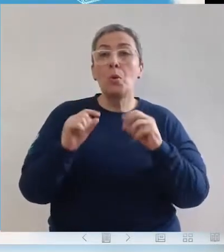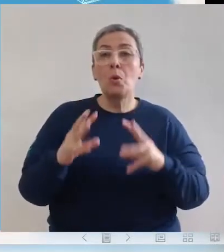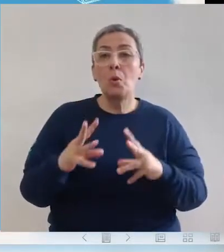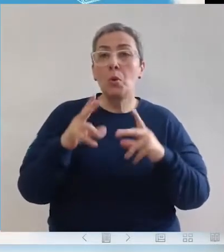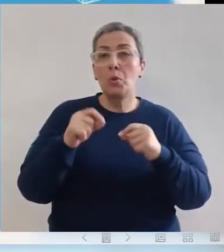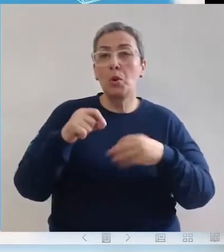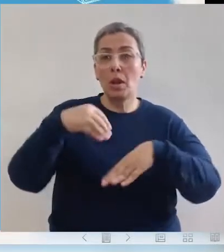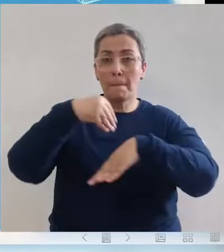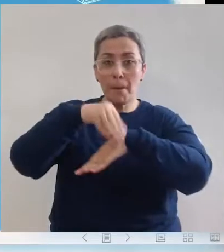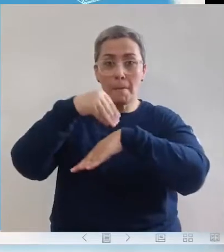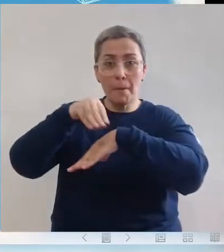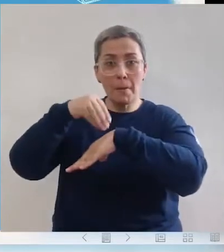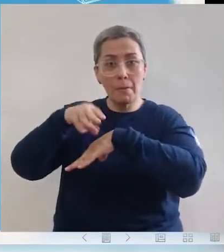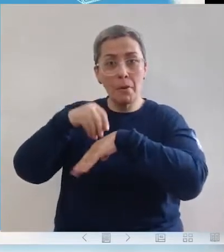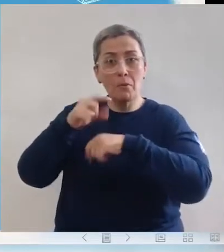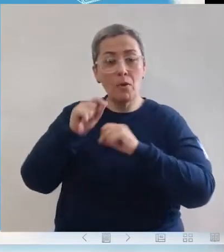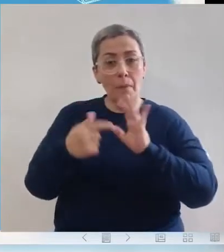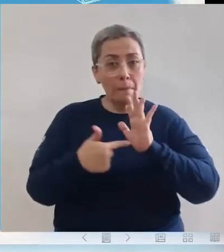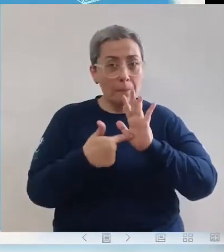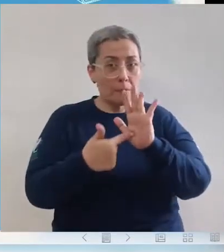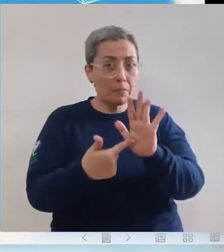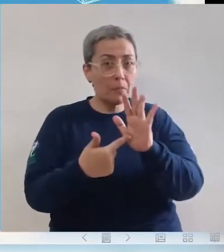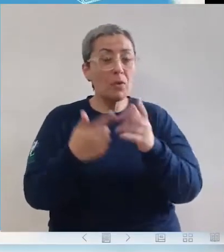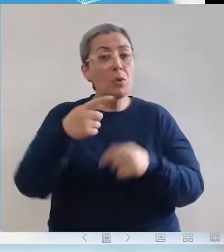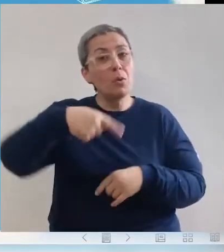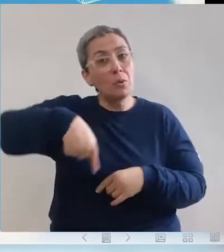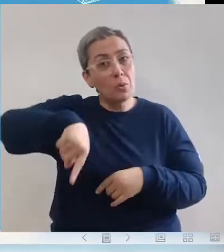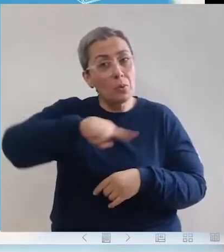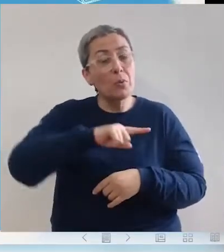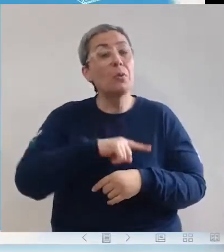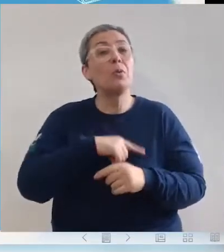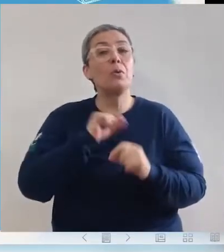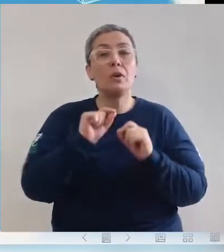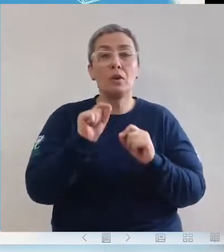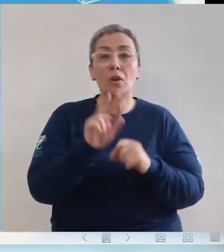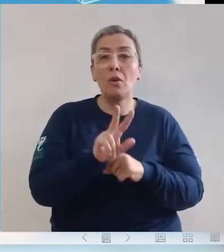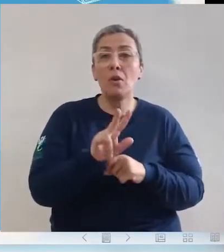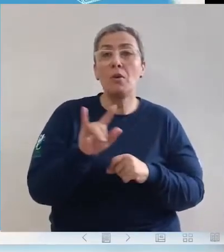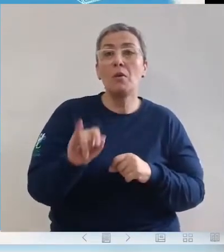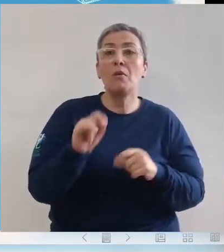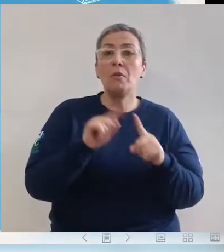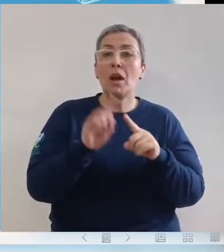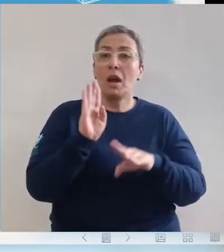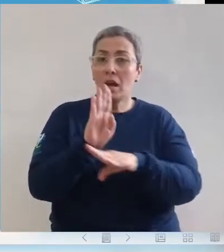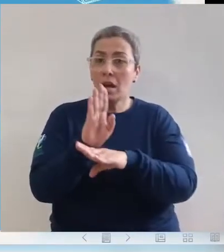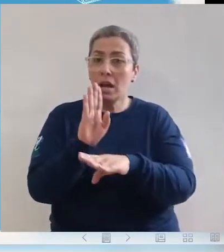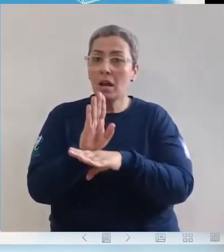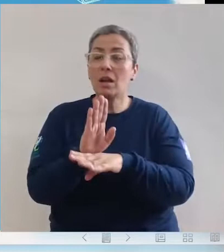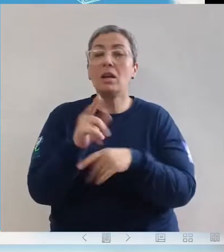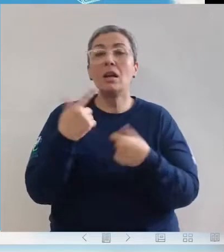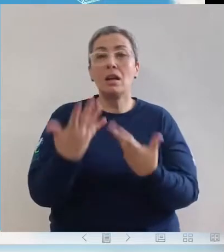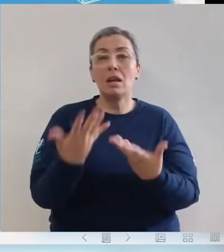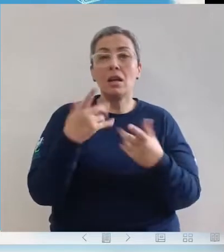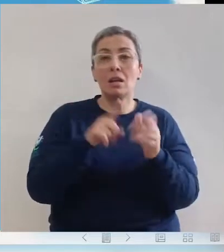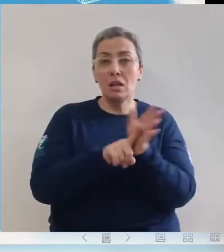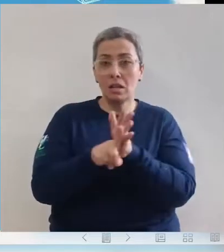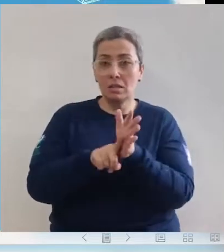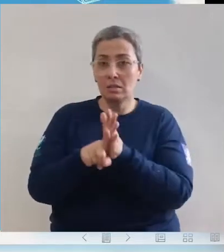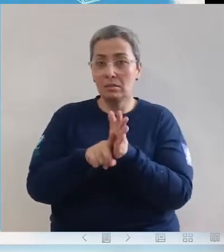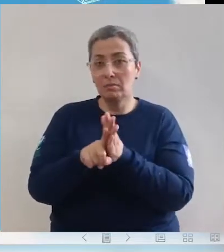em todas as dicas que eu vou apresentar aqui para você e que vai te ajudar